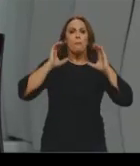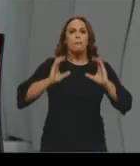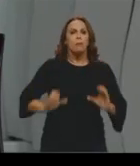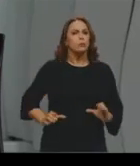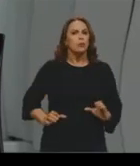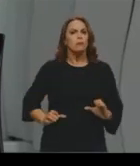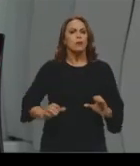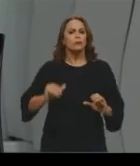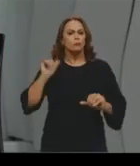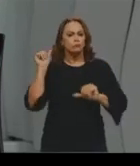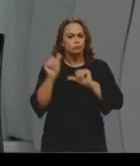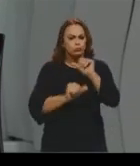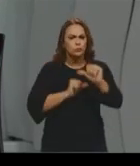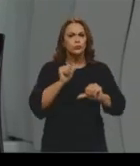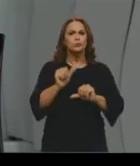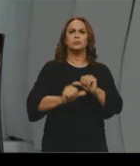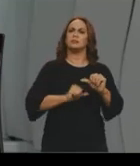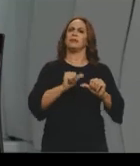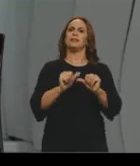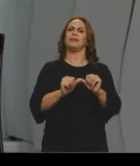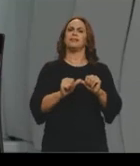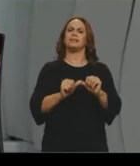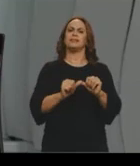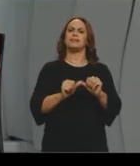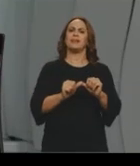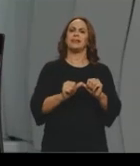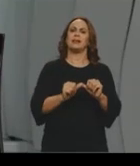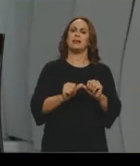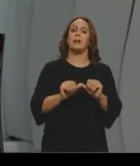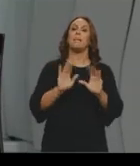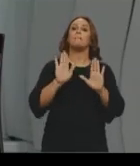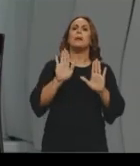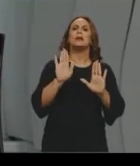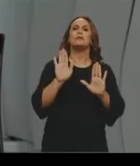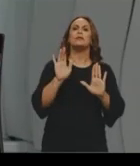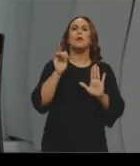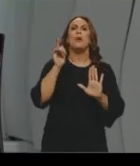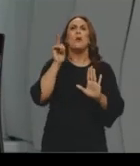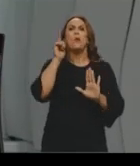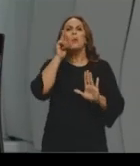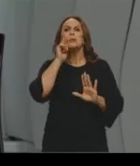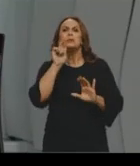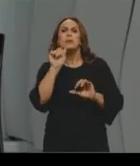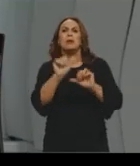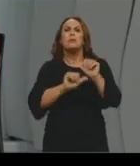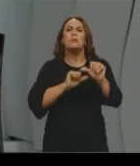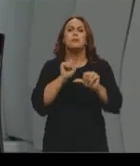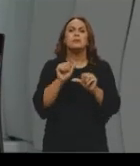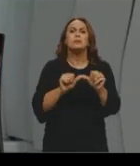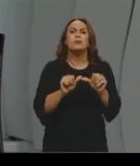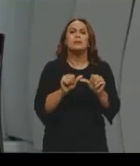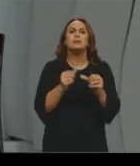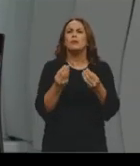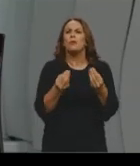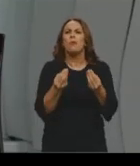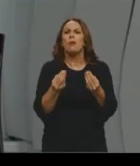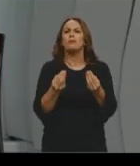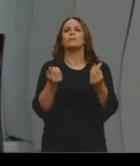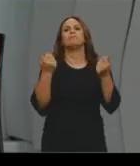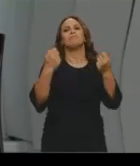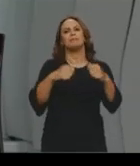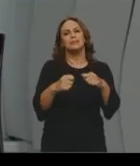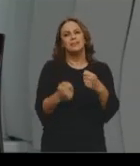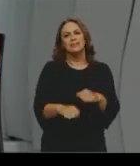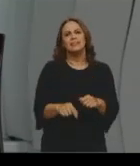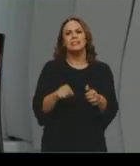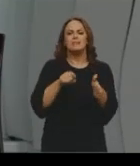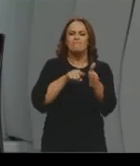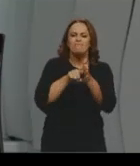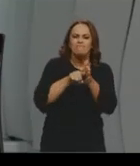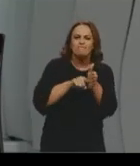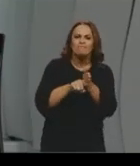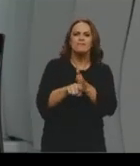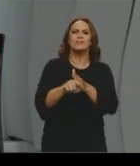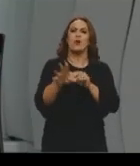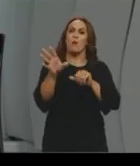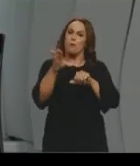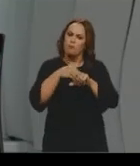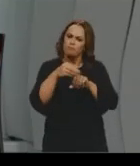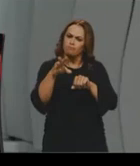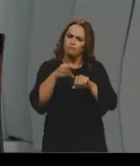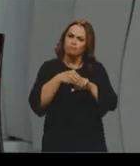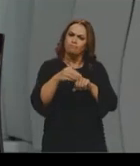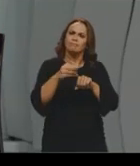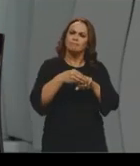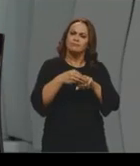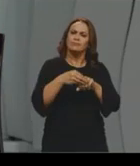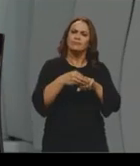acesso. E essa mudança, mais uma vez eu repito, ela perpassa aí nessa questão da busca do conhecimento. Nós precisamos romper aí, né,